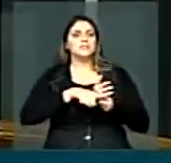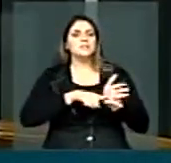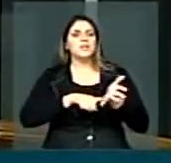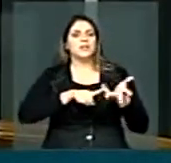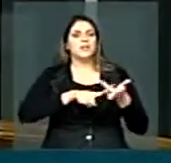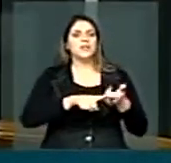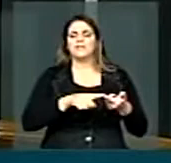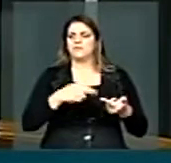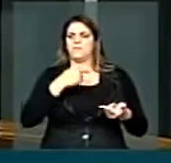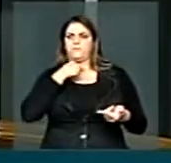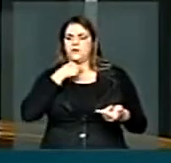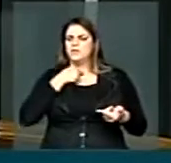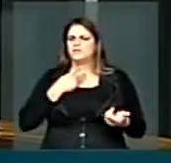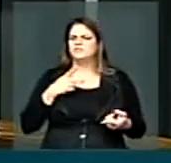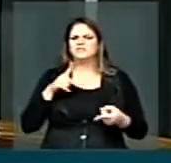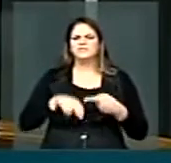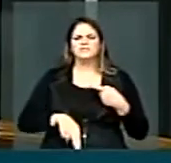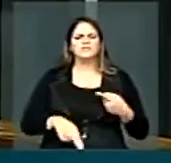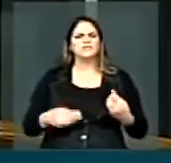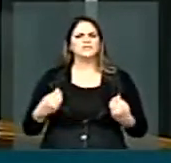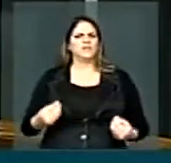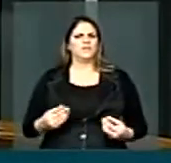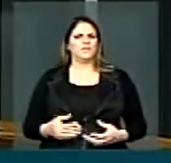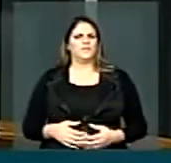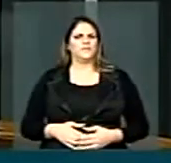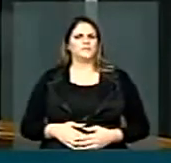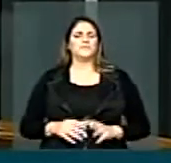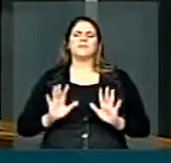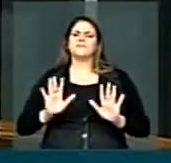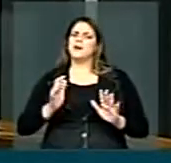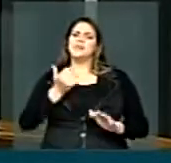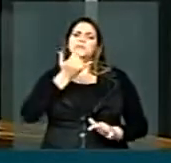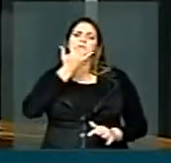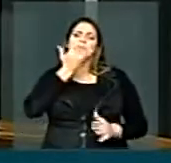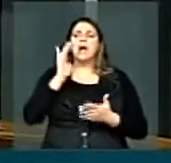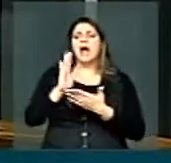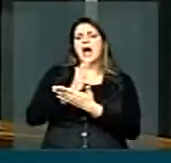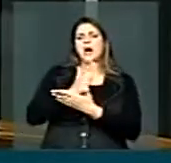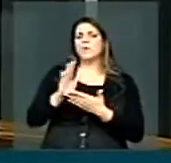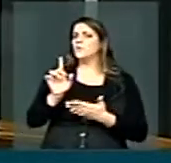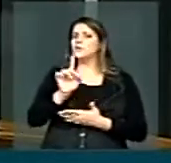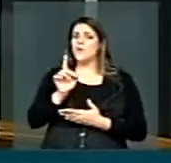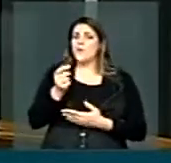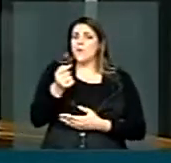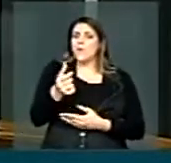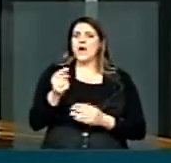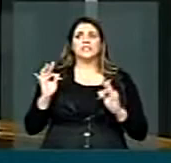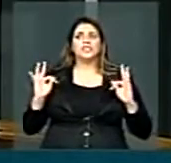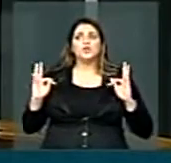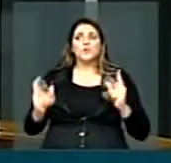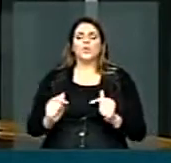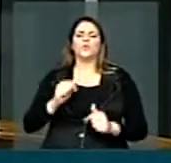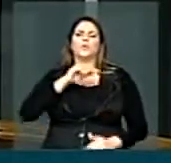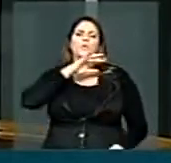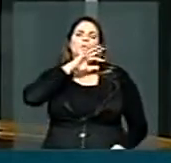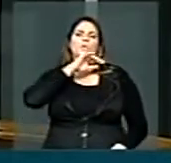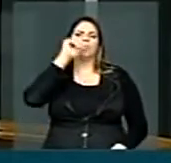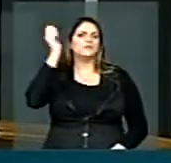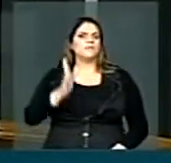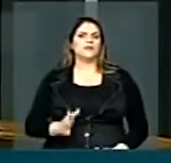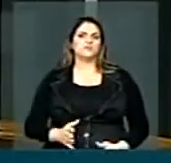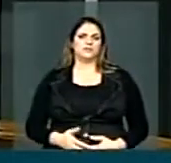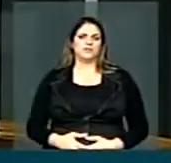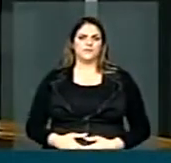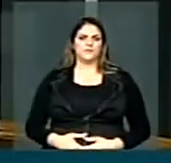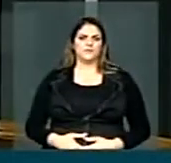não serve. Agora, não é um plano, não são alguns, são quase todos os planos de saúde do Brasil. Então, eu quero